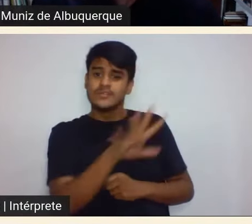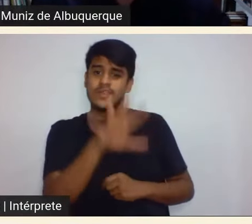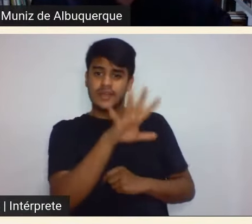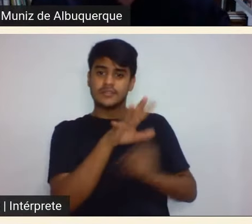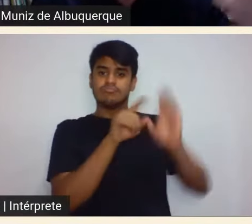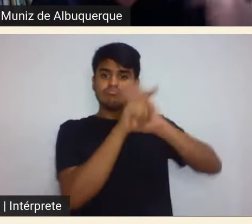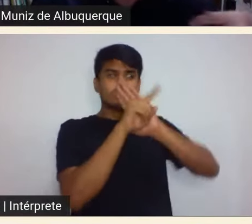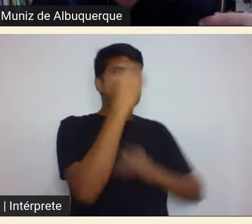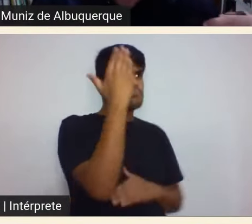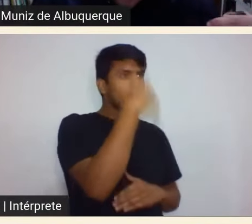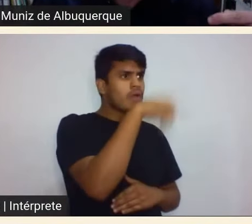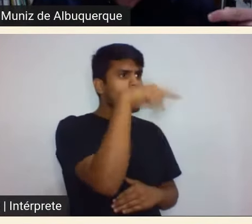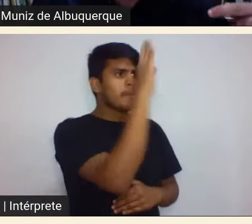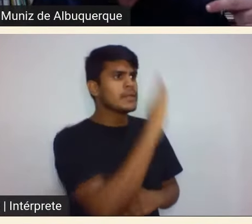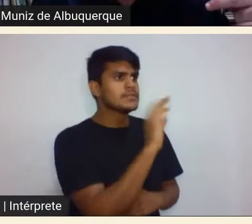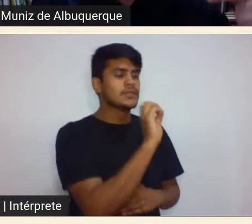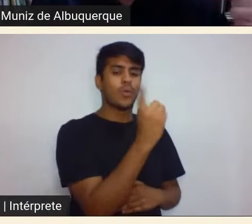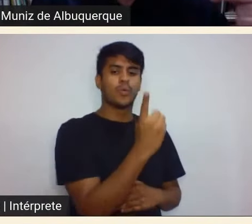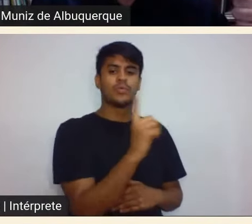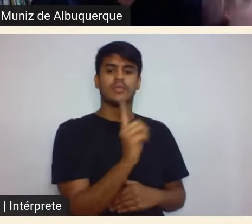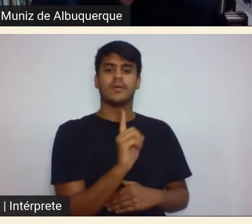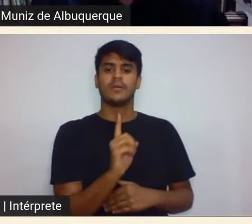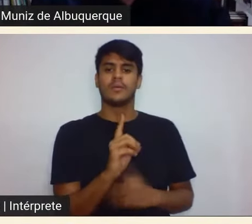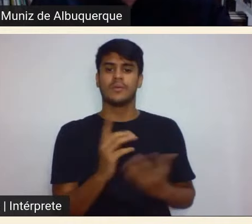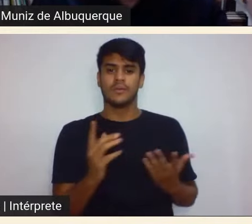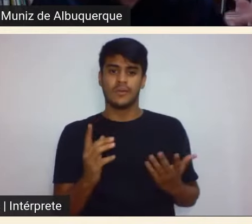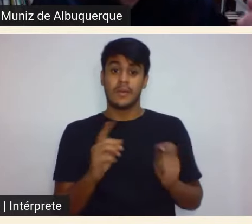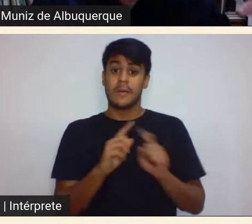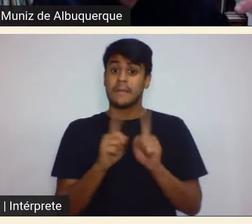brasilidade. Agora, para tratar isso, não é,